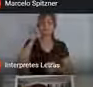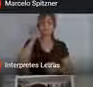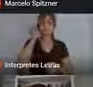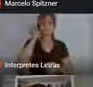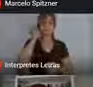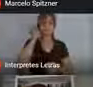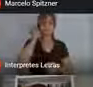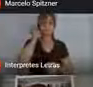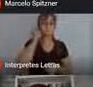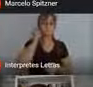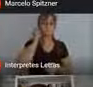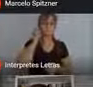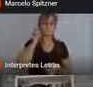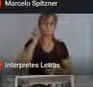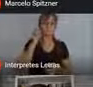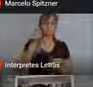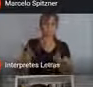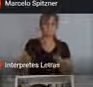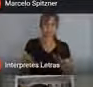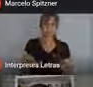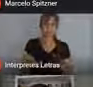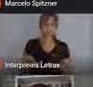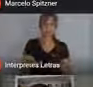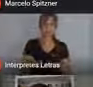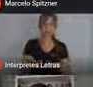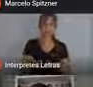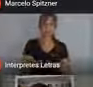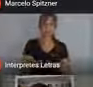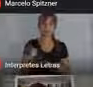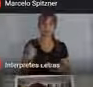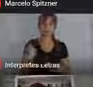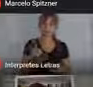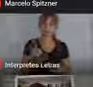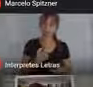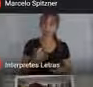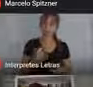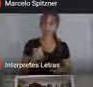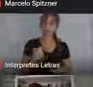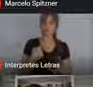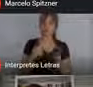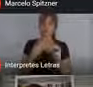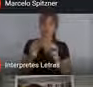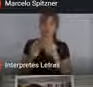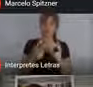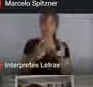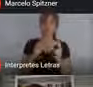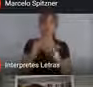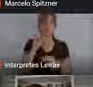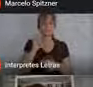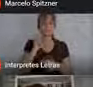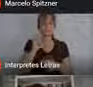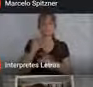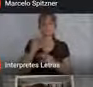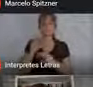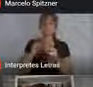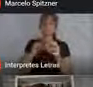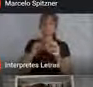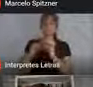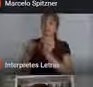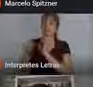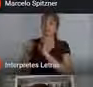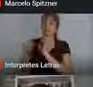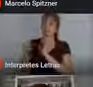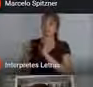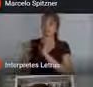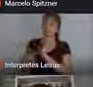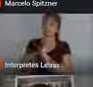mas todas estão nesse sentido, professor, de que as pesquisas que você apresentou, elas fazem um apanhado, dão